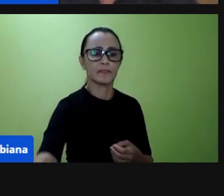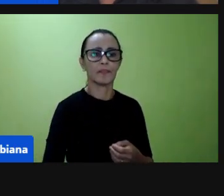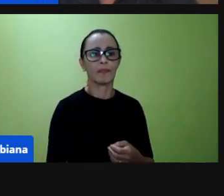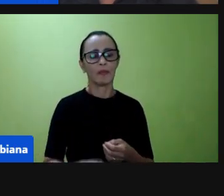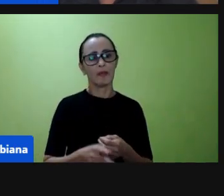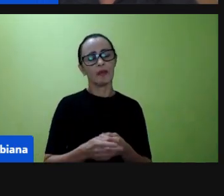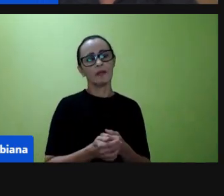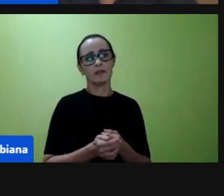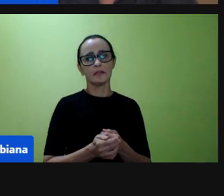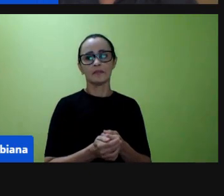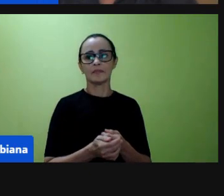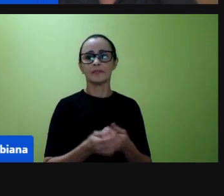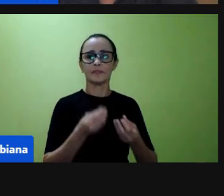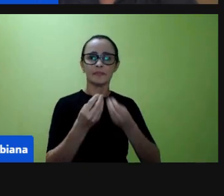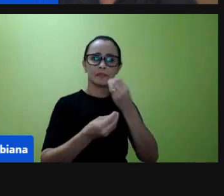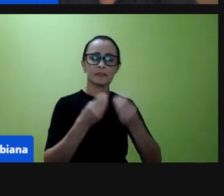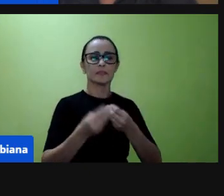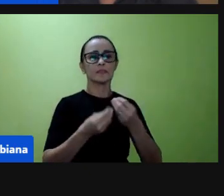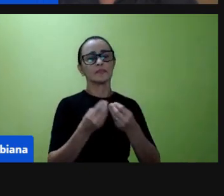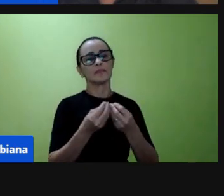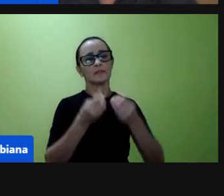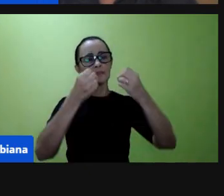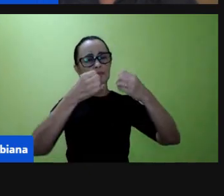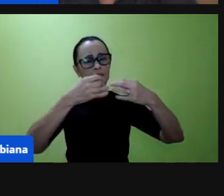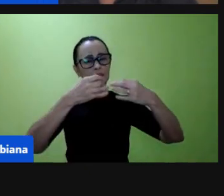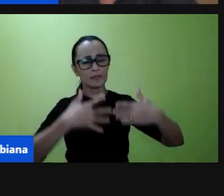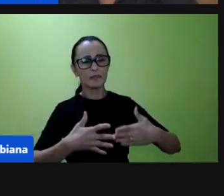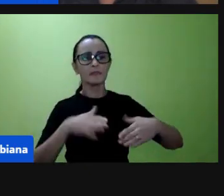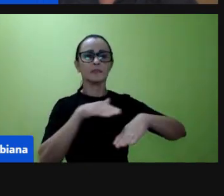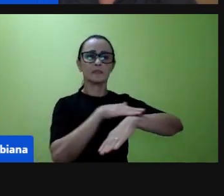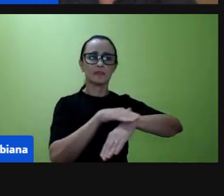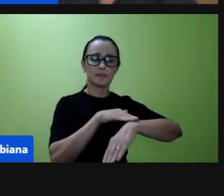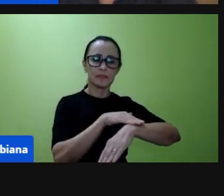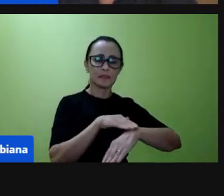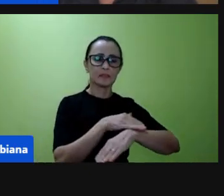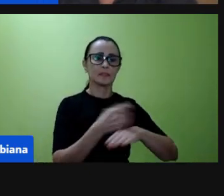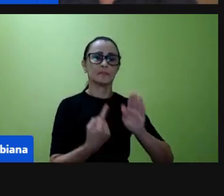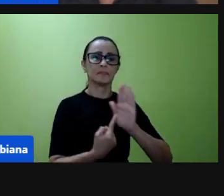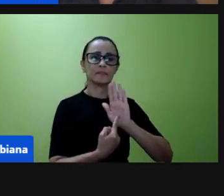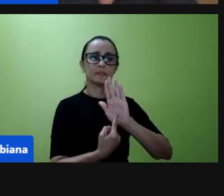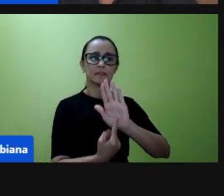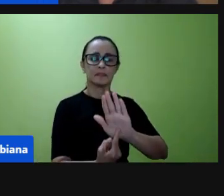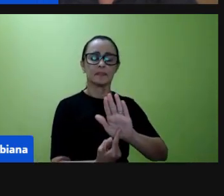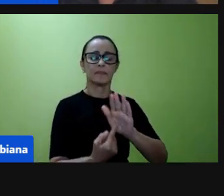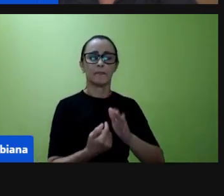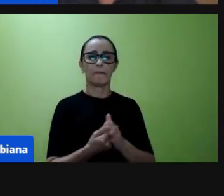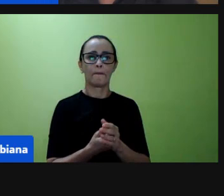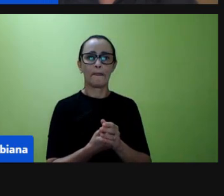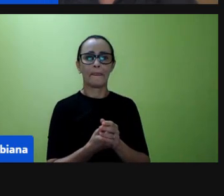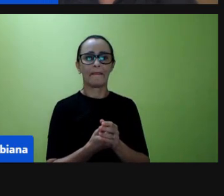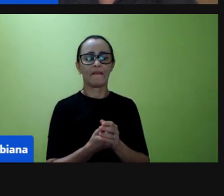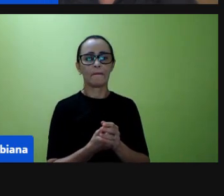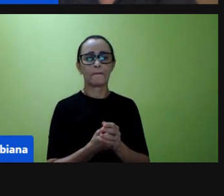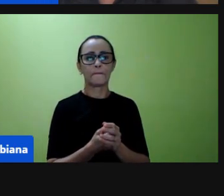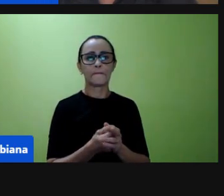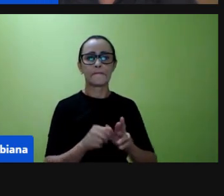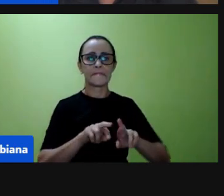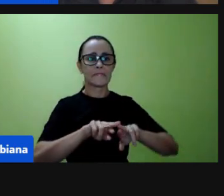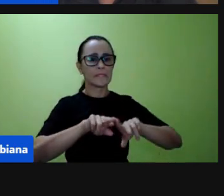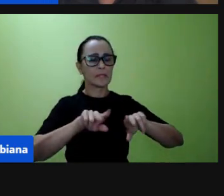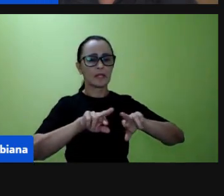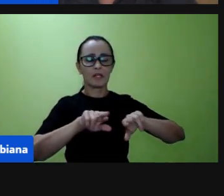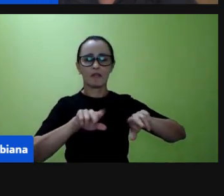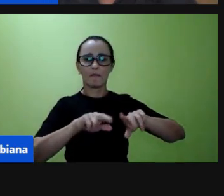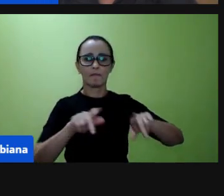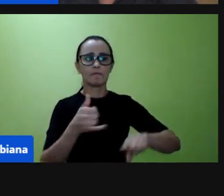conversando, enfim, foram falando, foram explicando, foram expondo dos diferentes elementos da prática